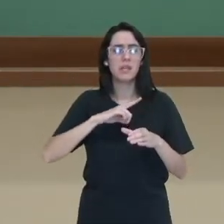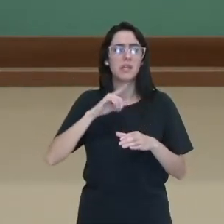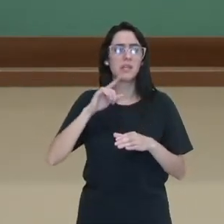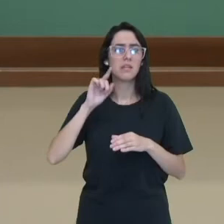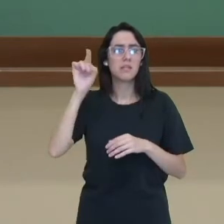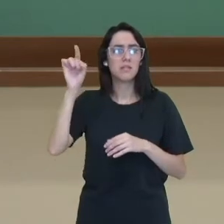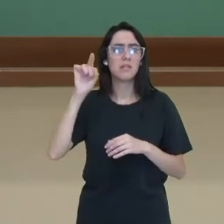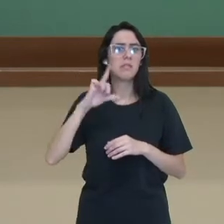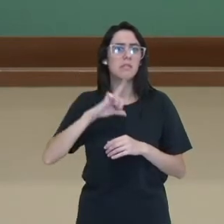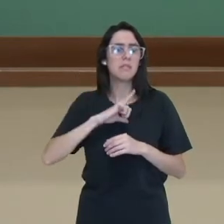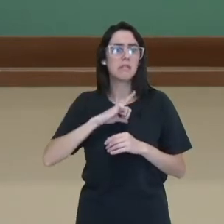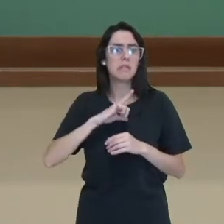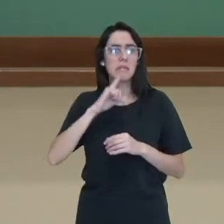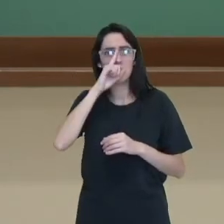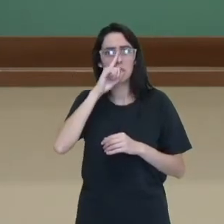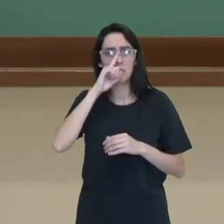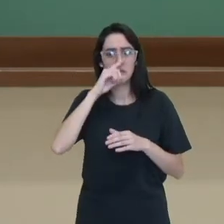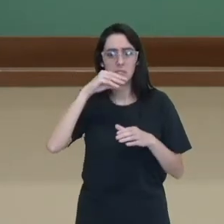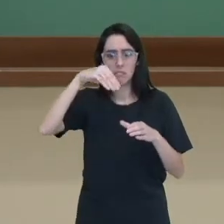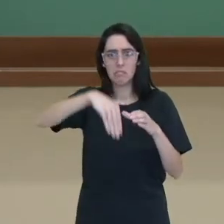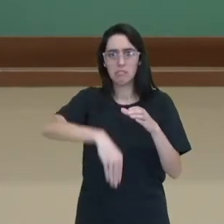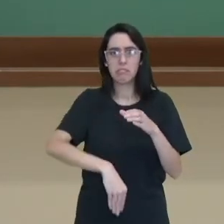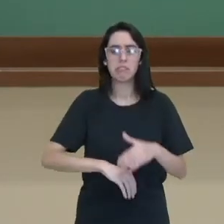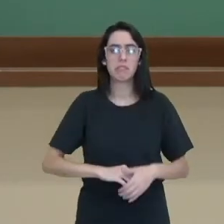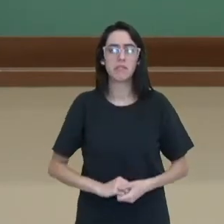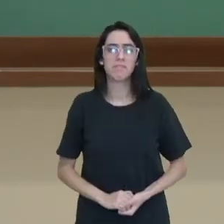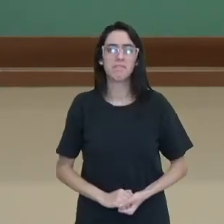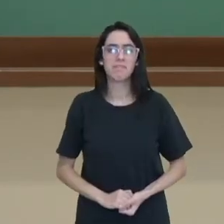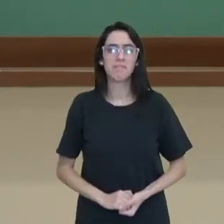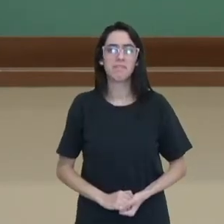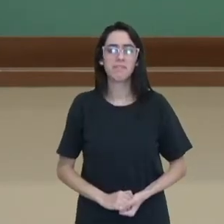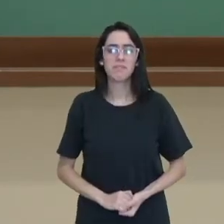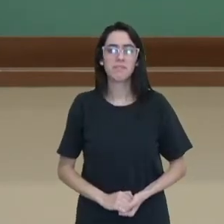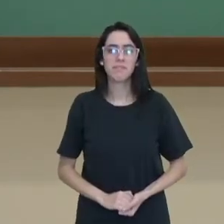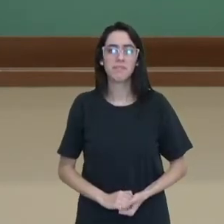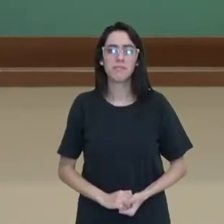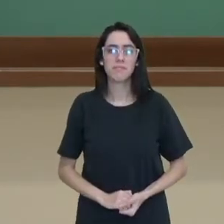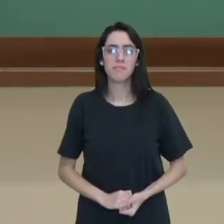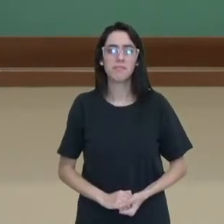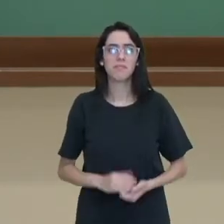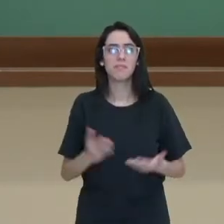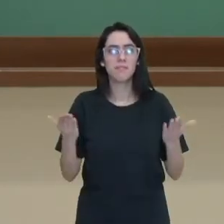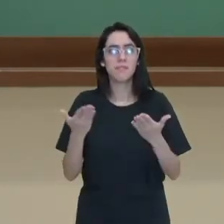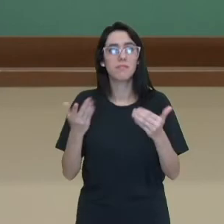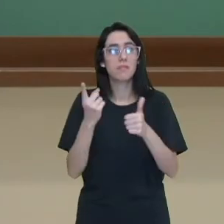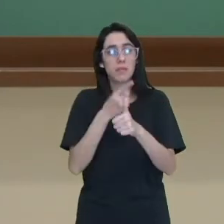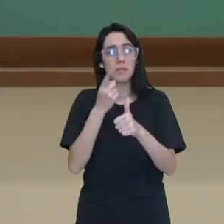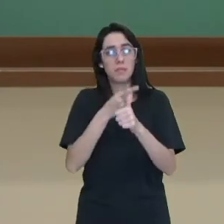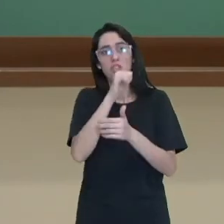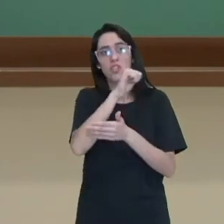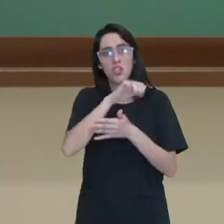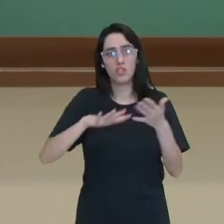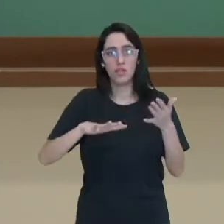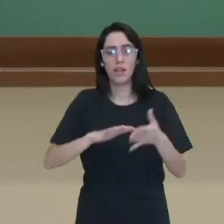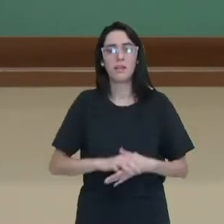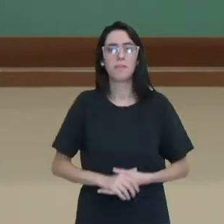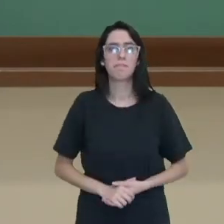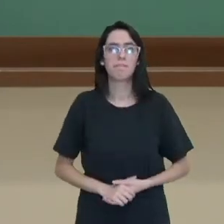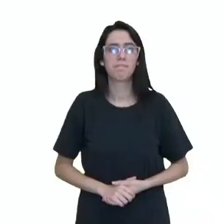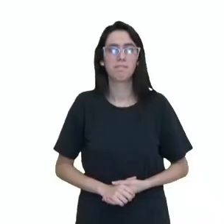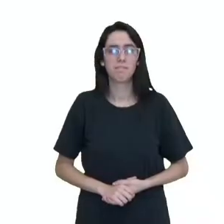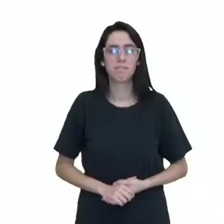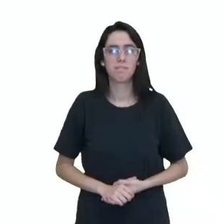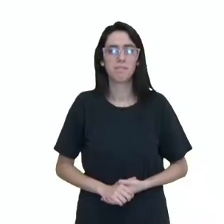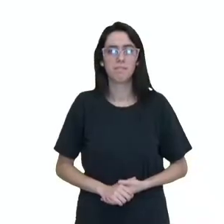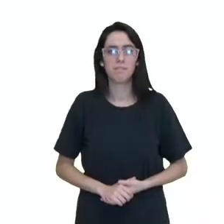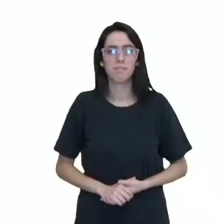se desenvolvendo de forma bastante curiosa. Vamos para uma primeira atividade. É uma